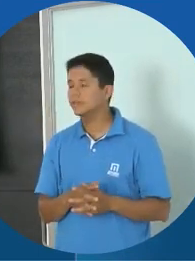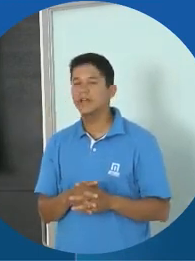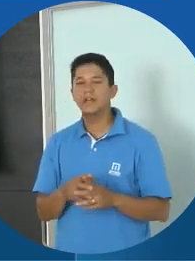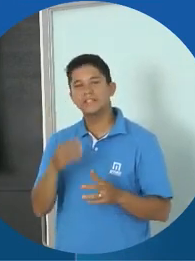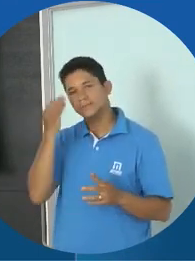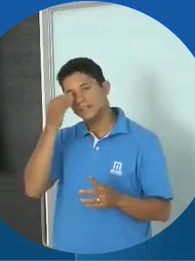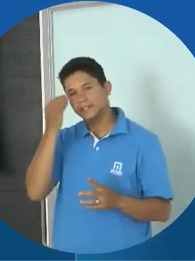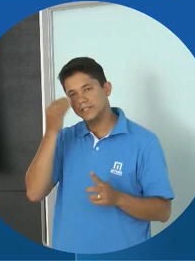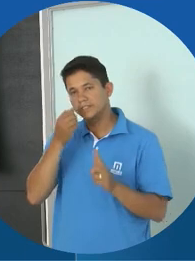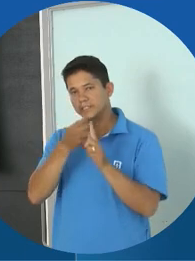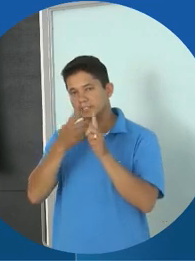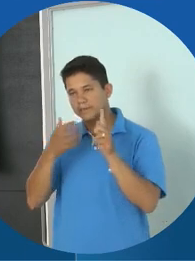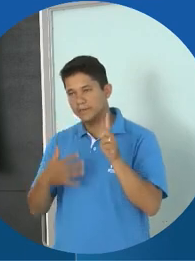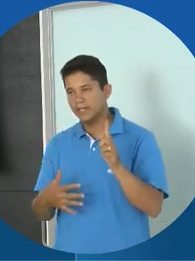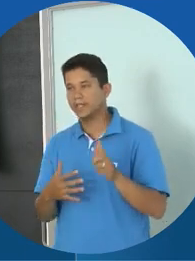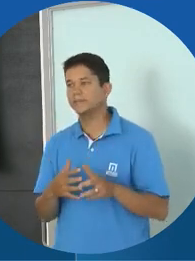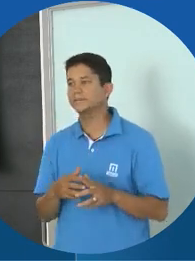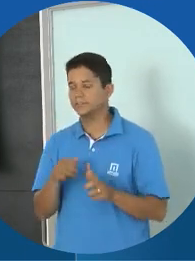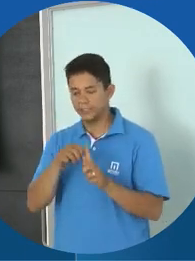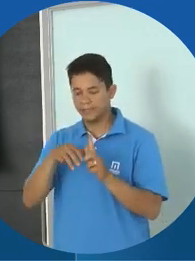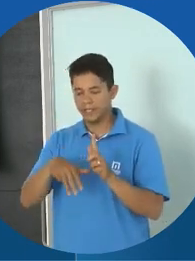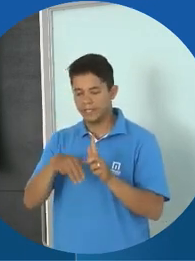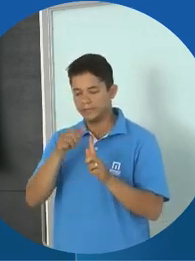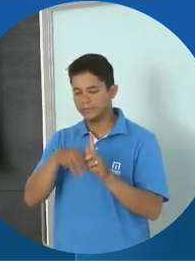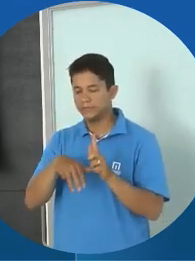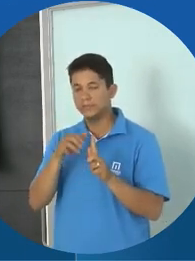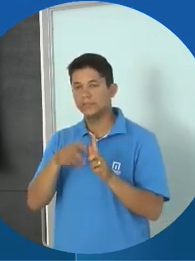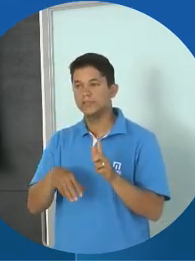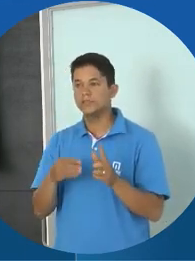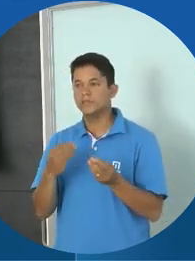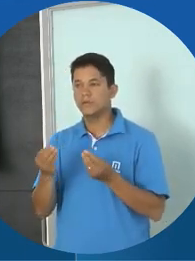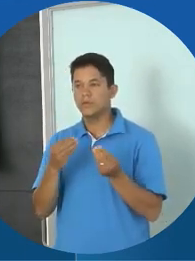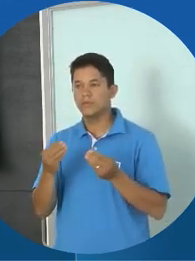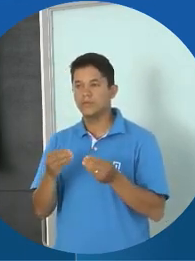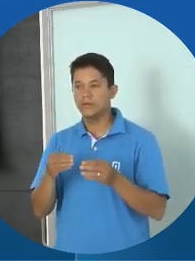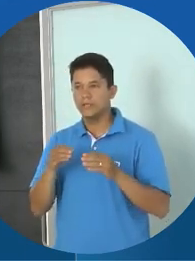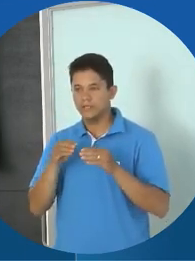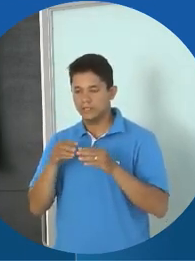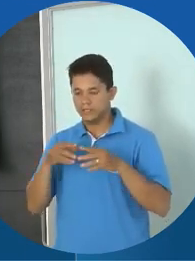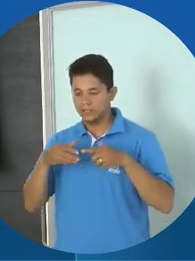GEMAIA, principalmente, nesses casos de injeção de resina em solo.